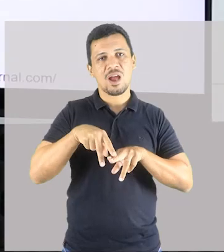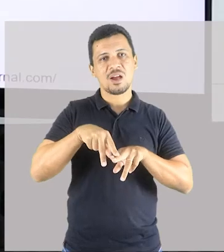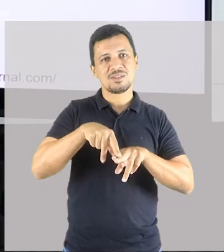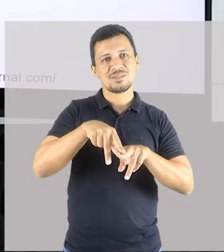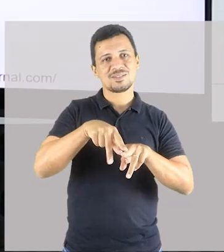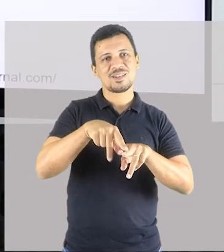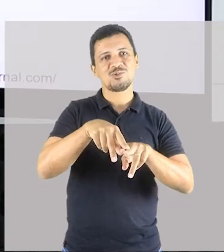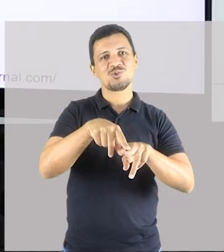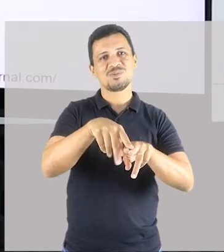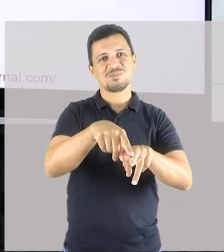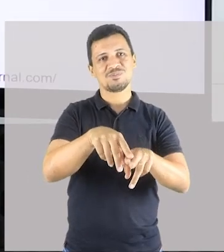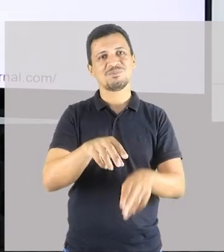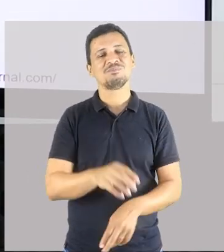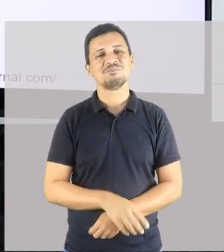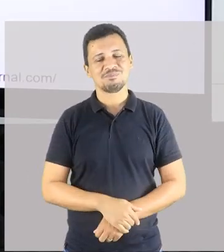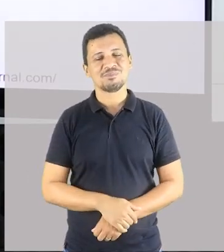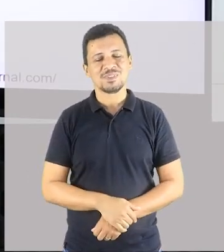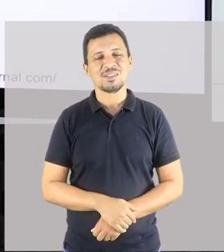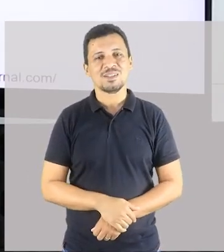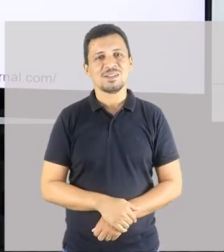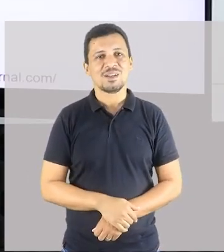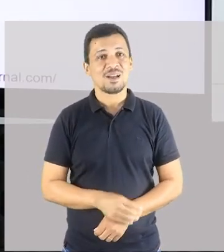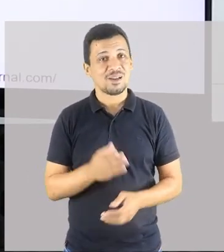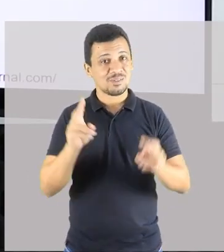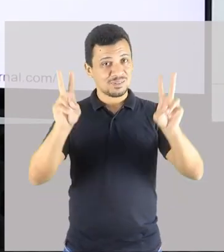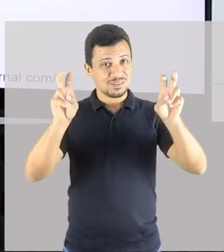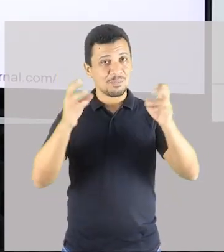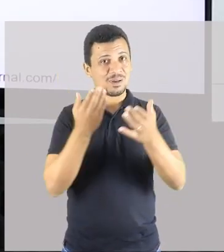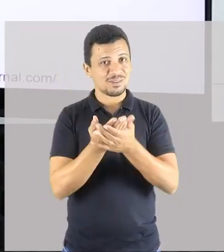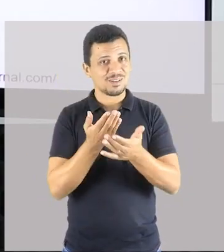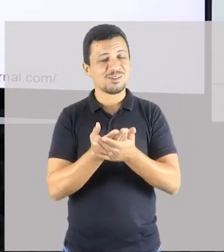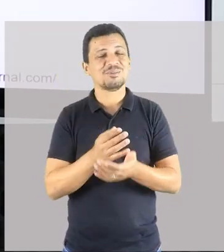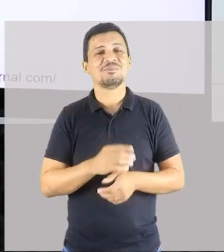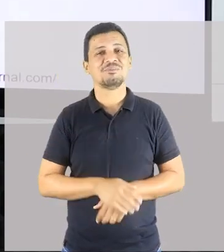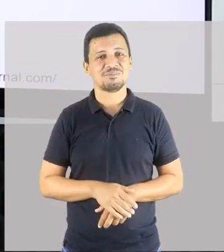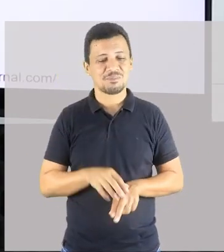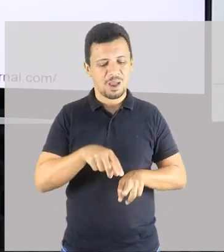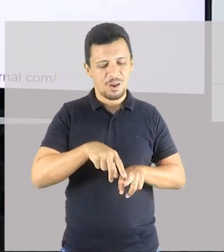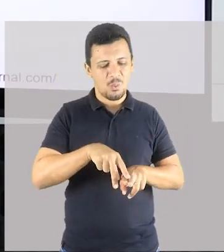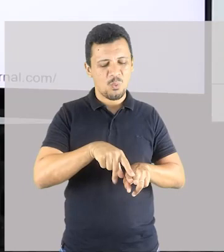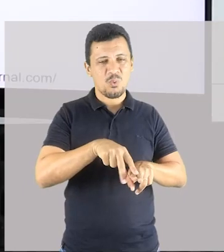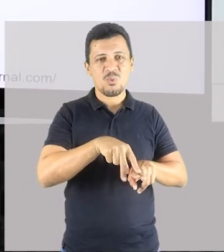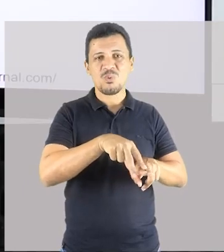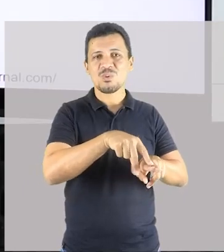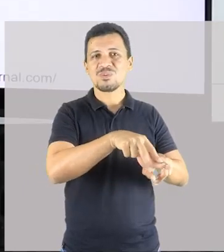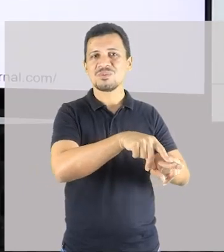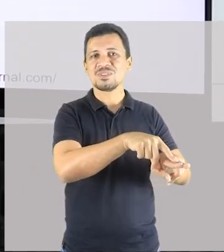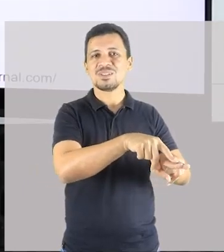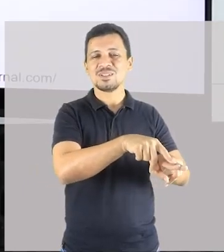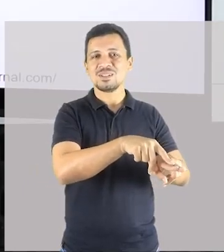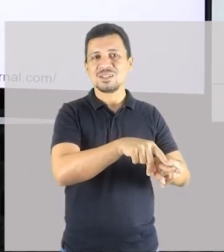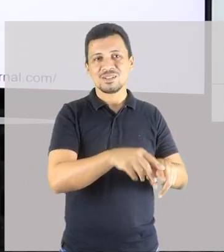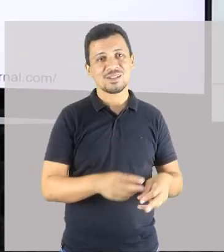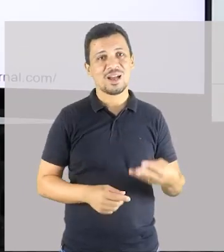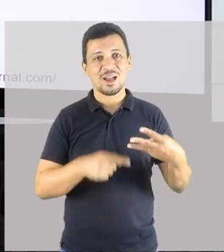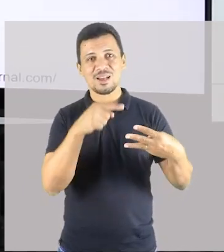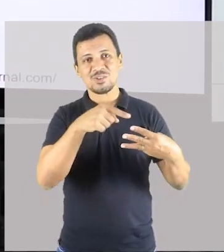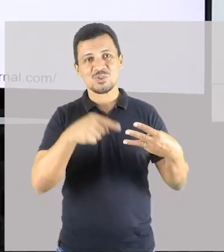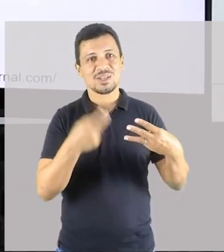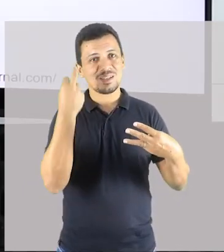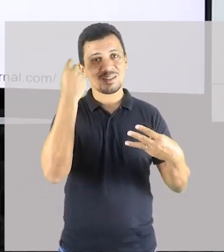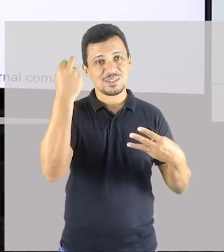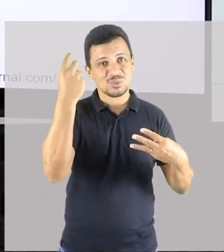skateboard, tá? Que é o skate, que é o tema da nossa aula de hoje. Então essas são basicamente aí as 3 linhas